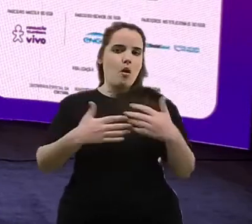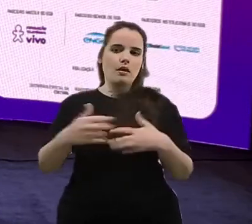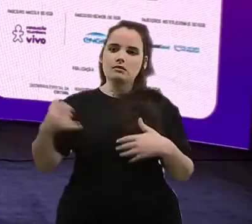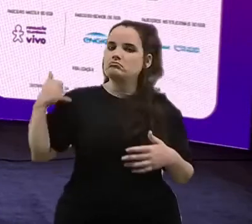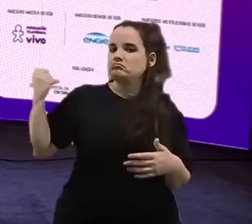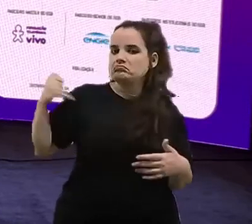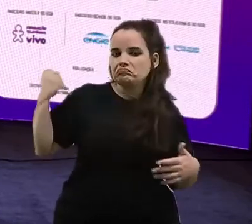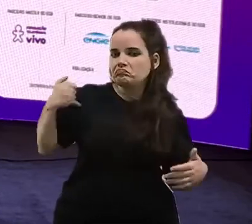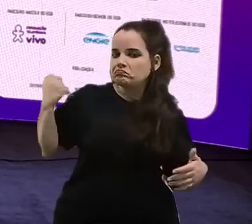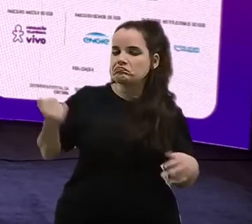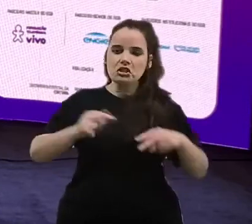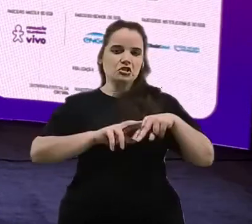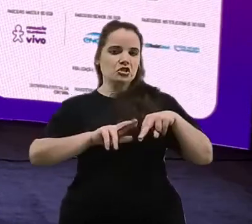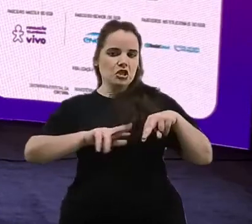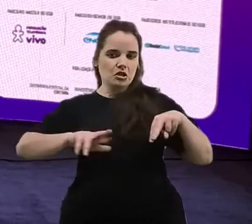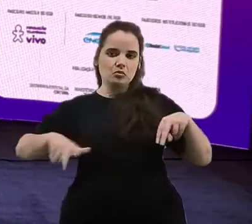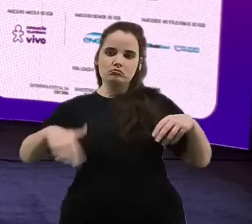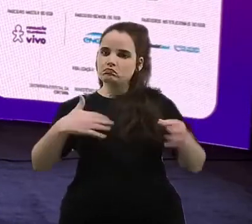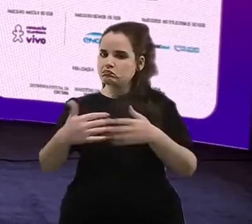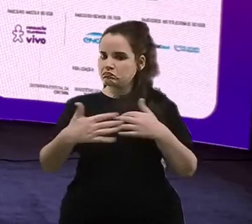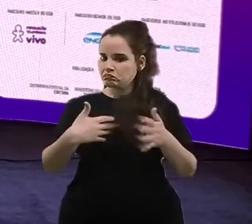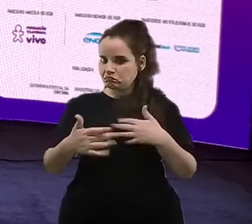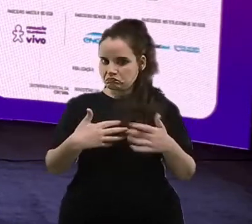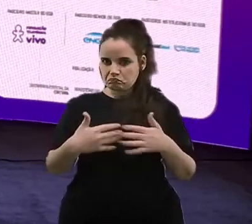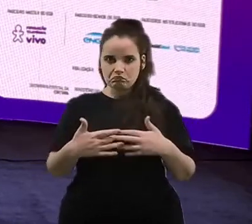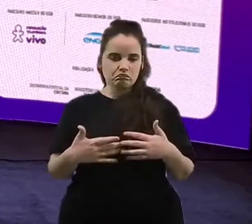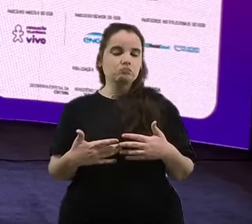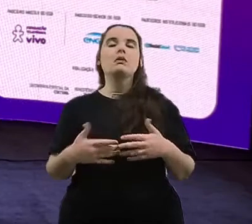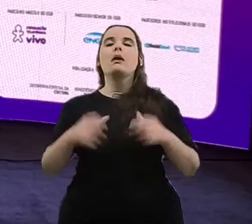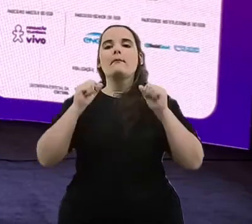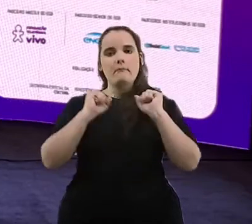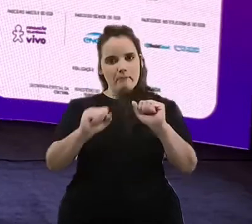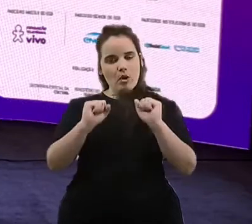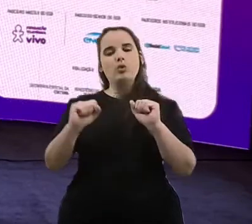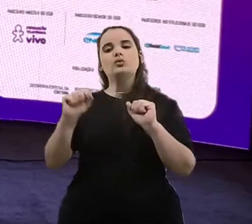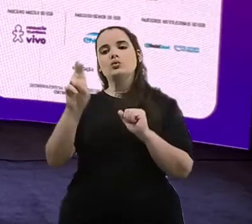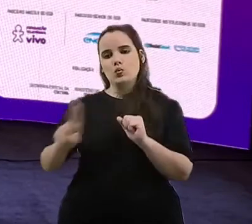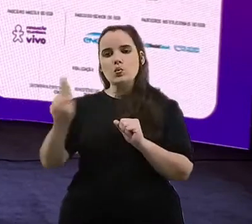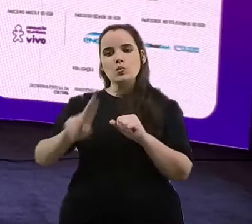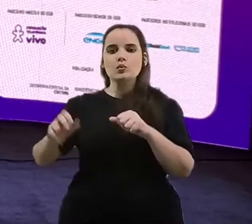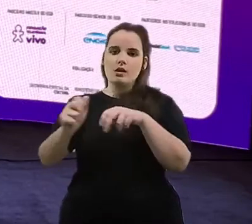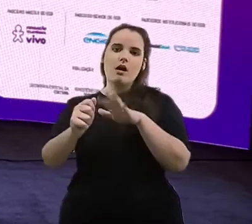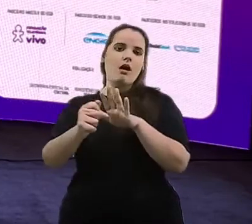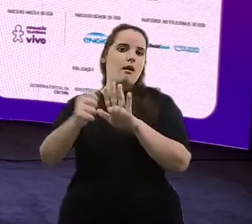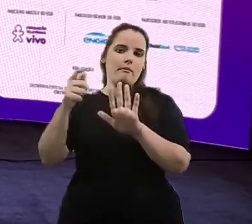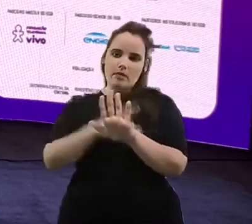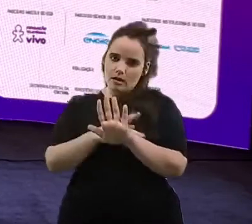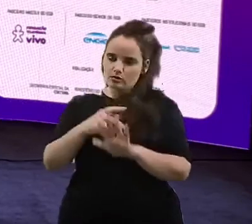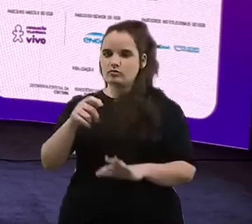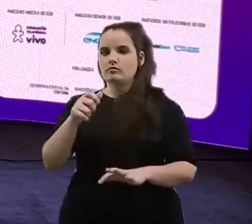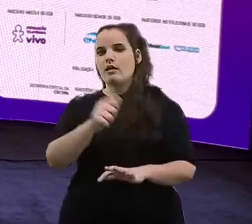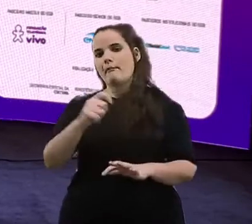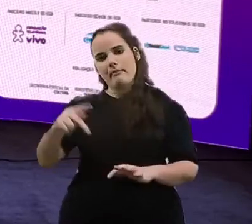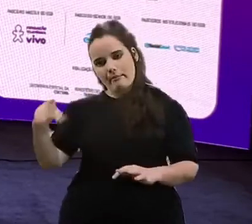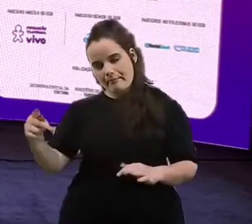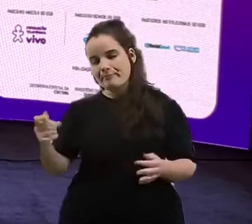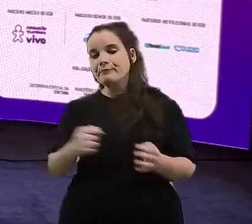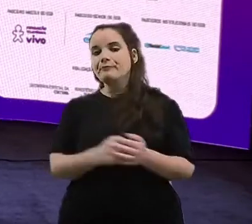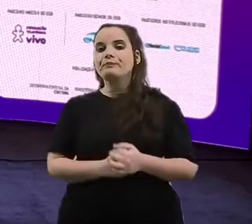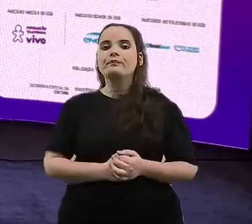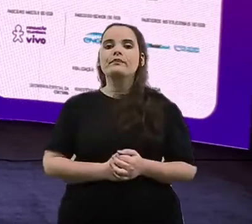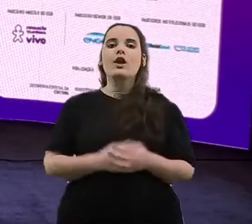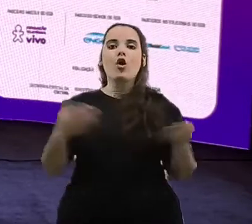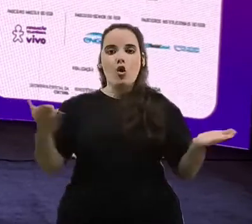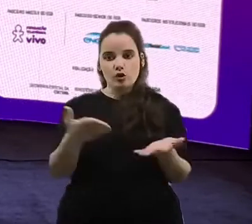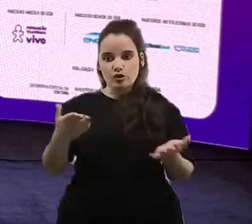sexo, utilizam o aplicativo e conseguem extrair valor das conversas. Hoje, o Yupper, como você